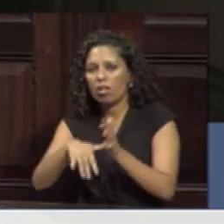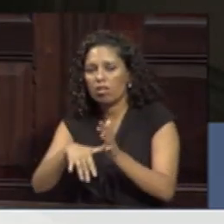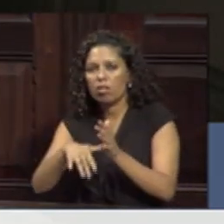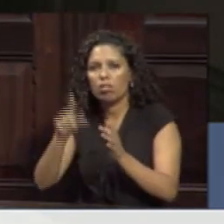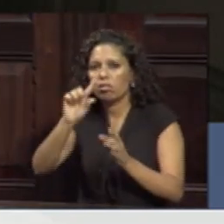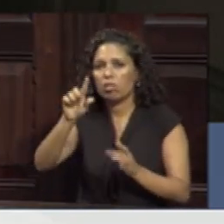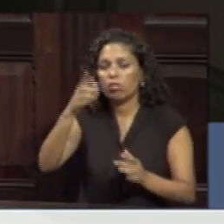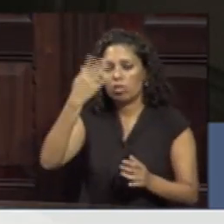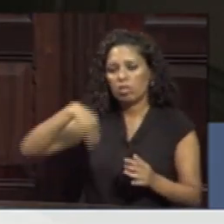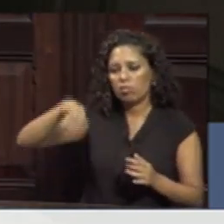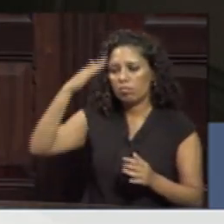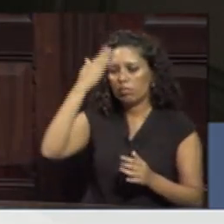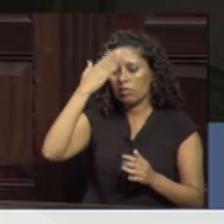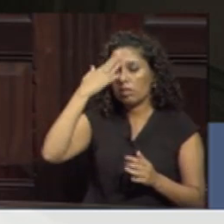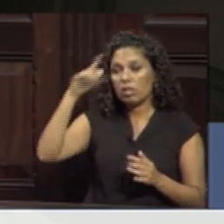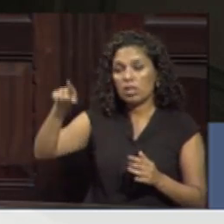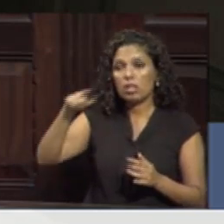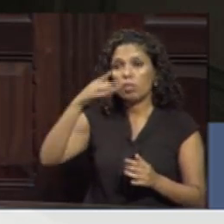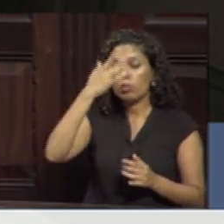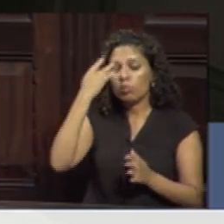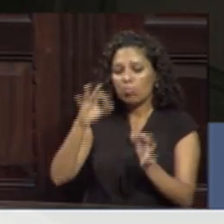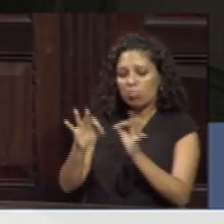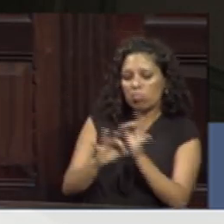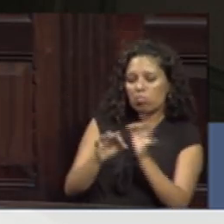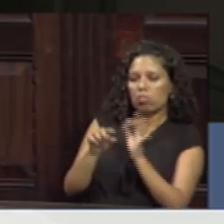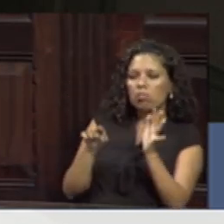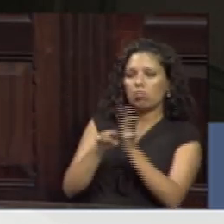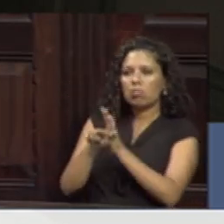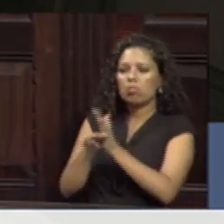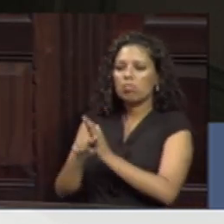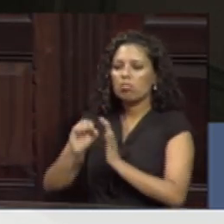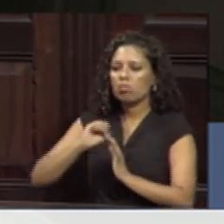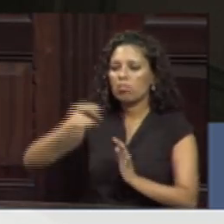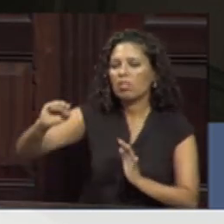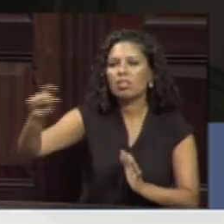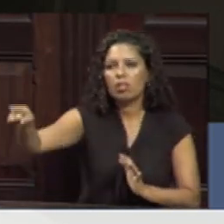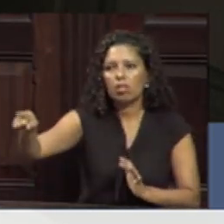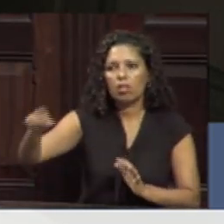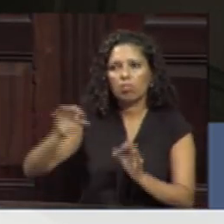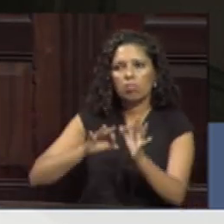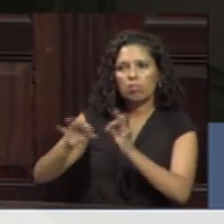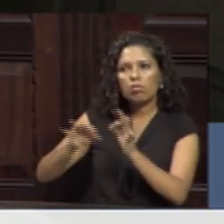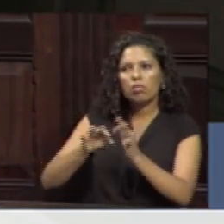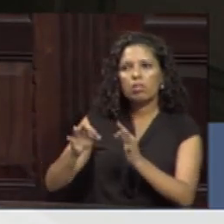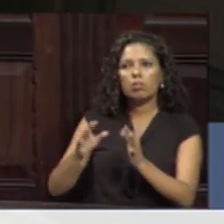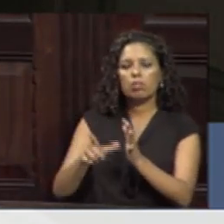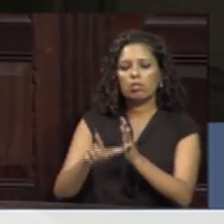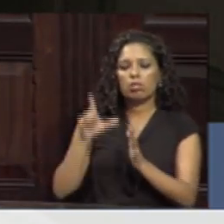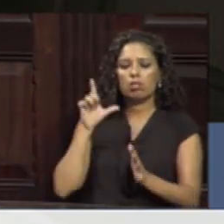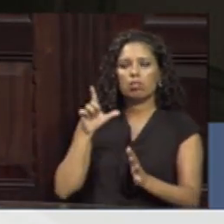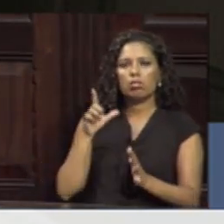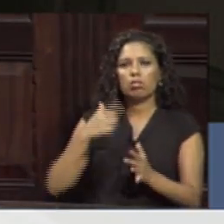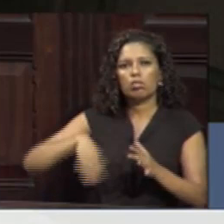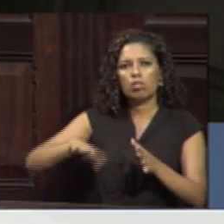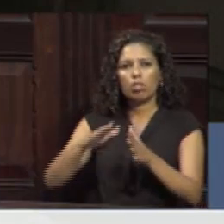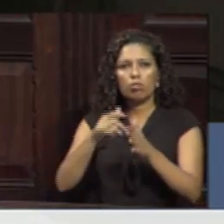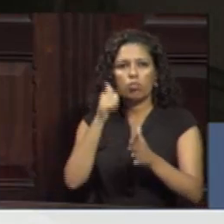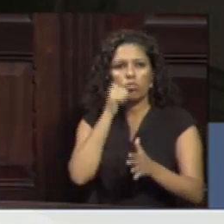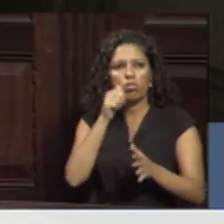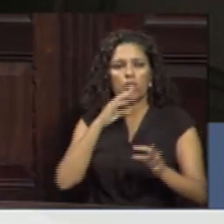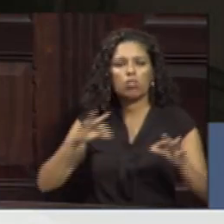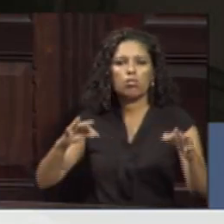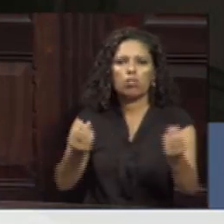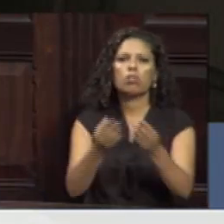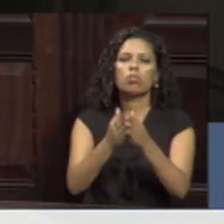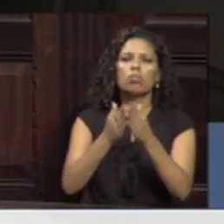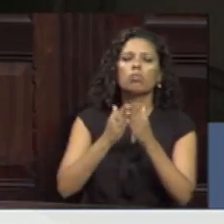disso. E é importante para nós mulheres que esse crime não fique impune,